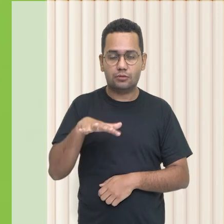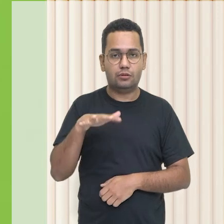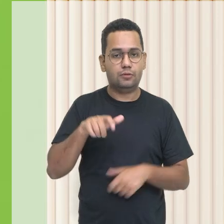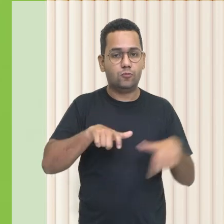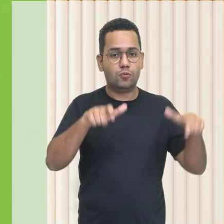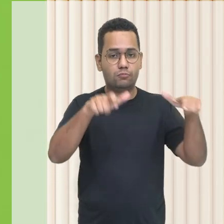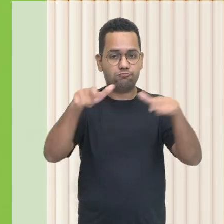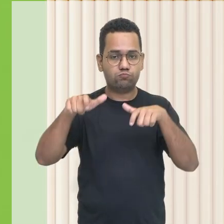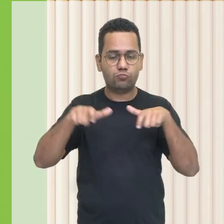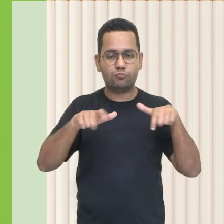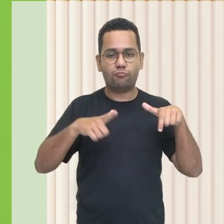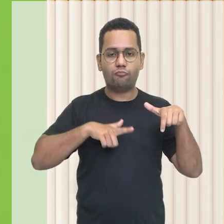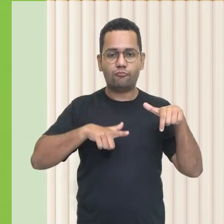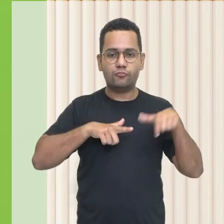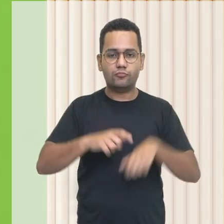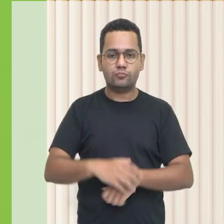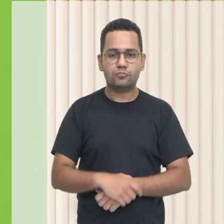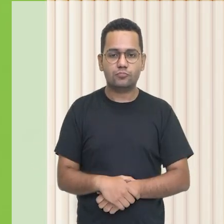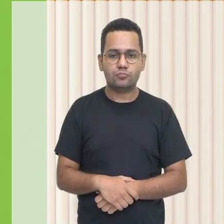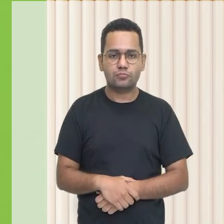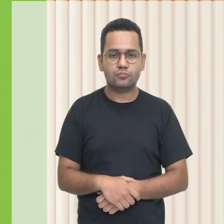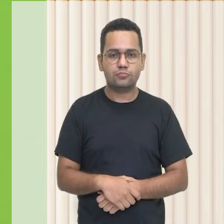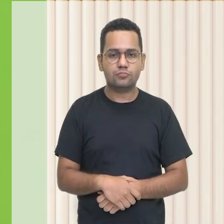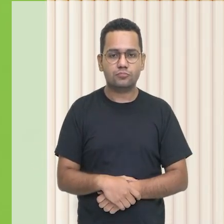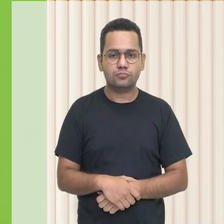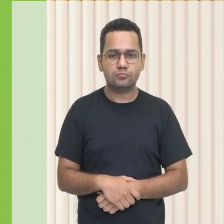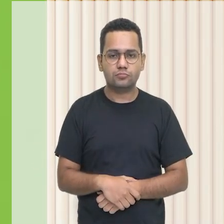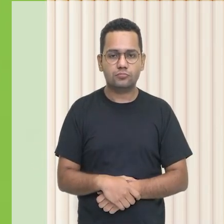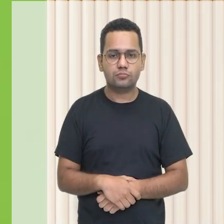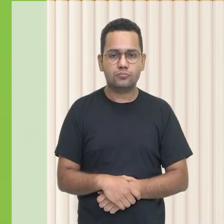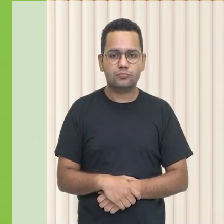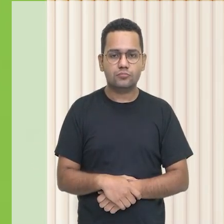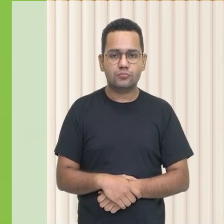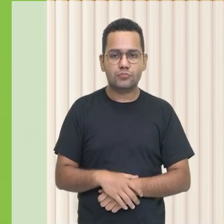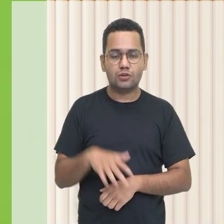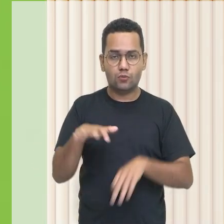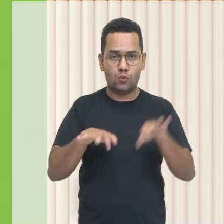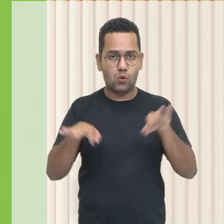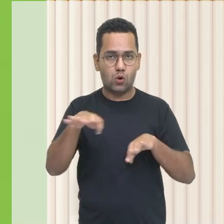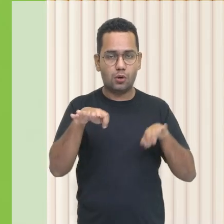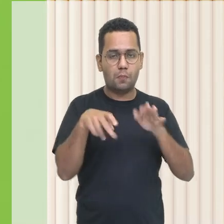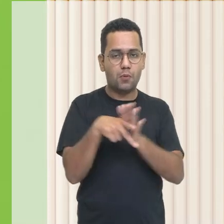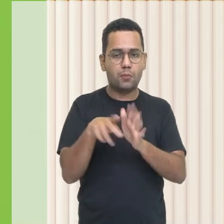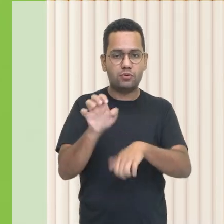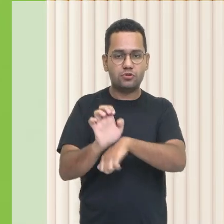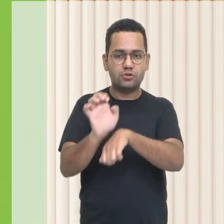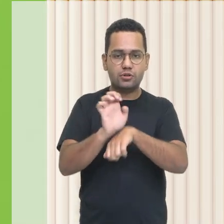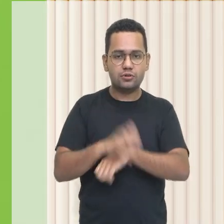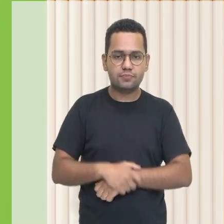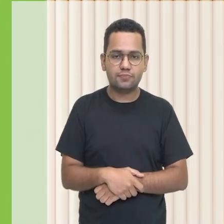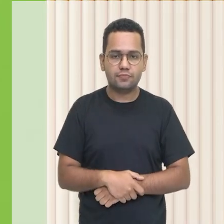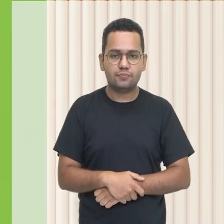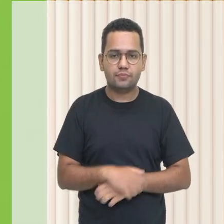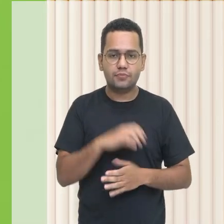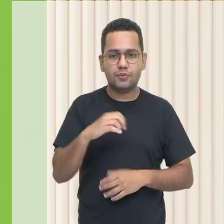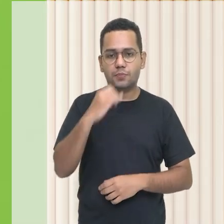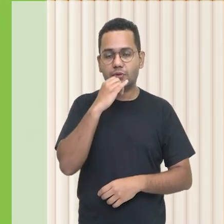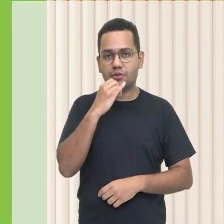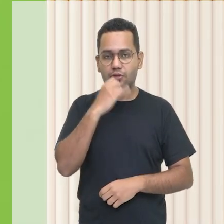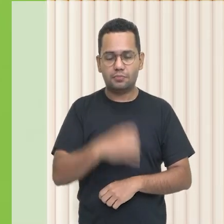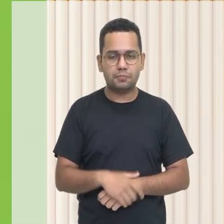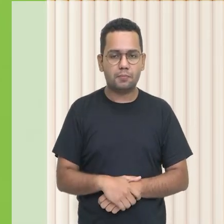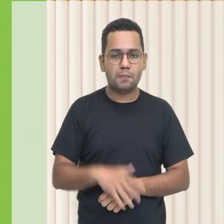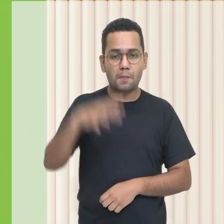os territórios na divisão política, né, dos estados. Nós temos aí o Mato Grosso, por exemplo,